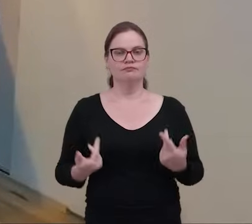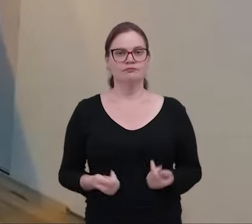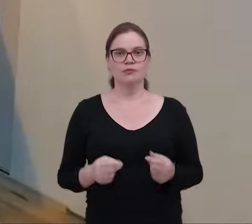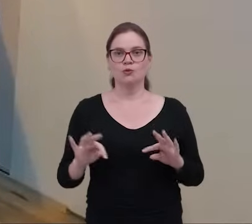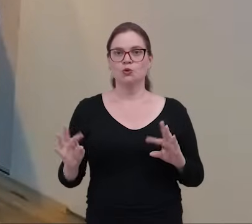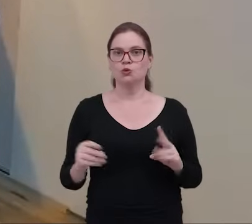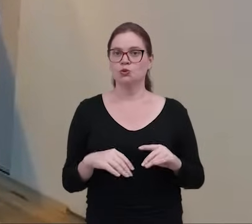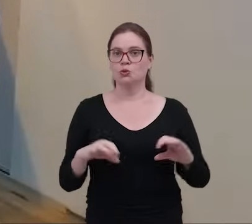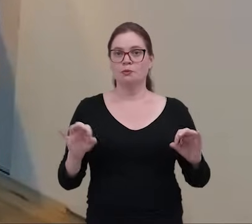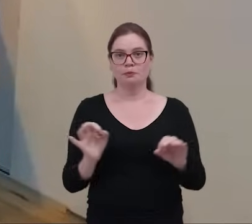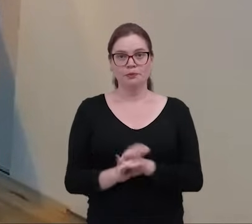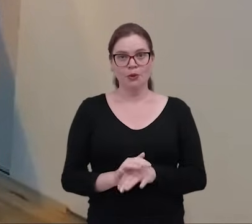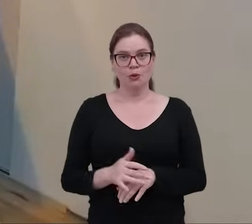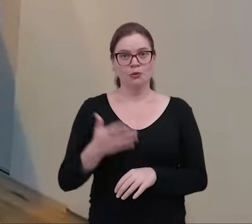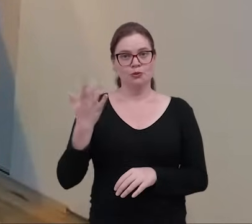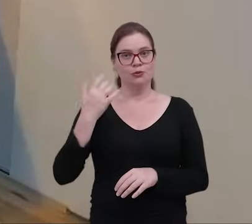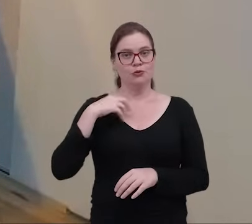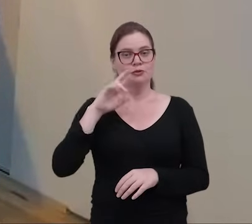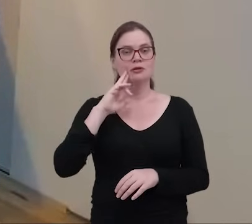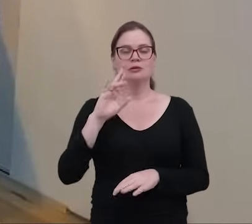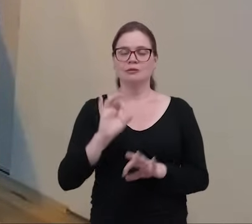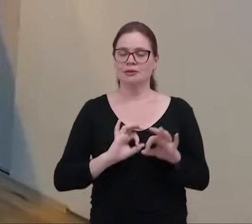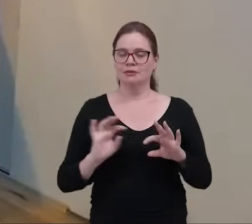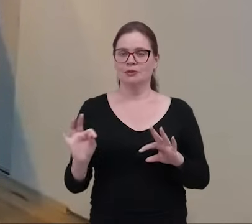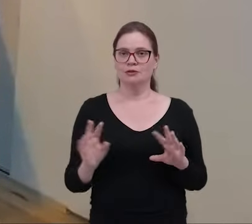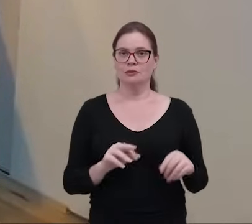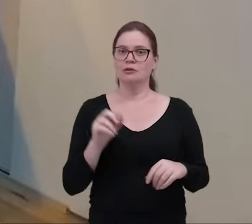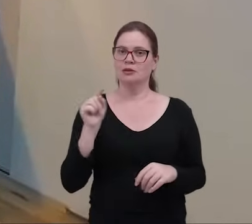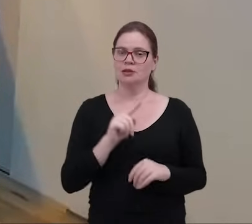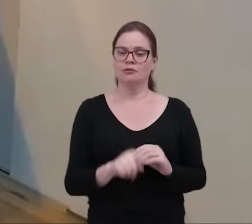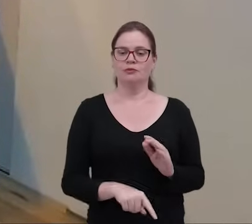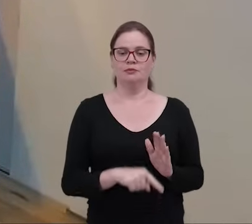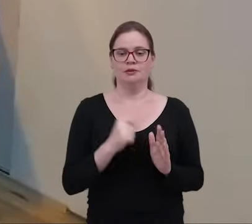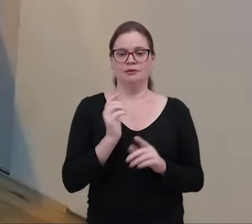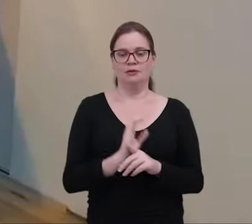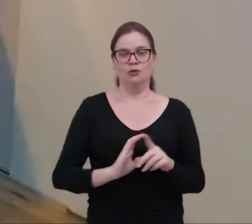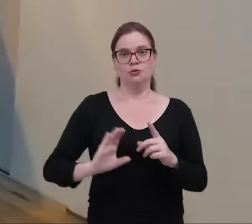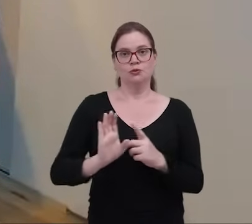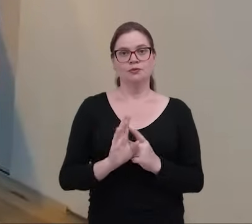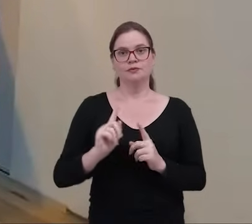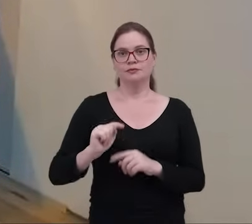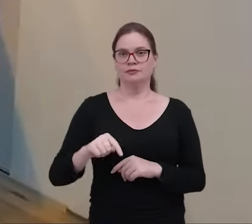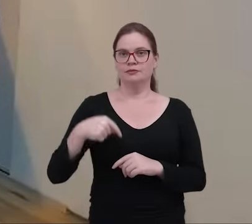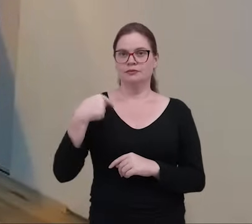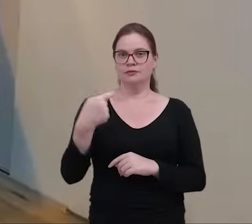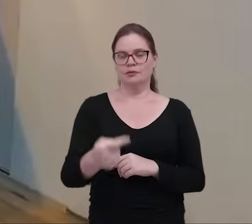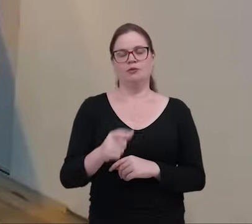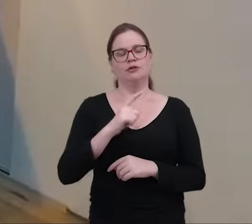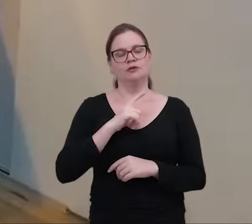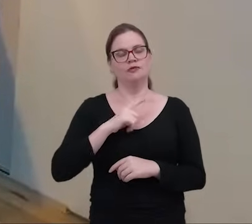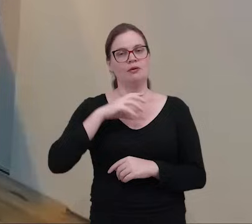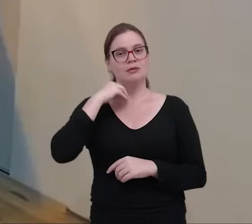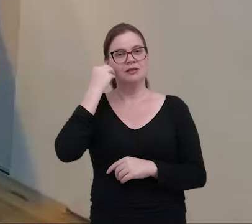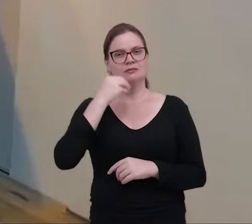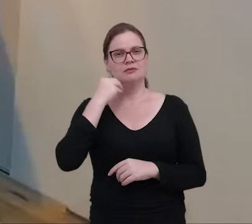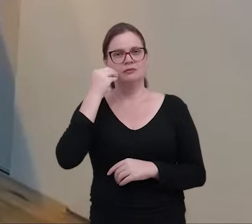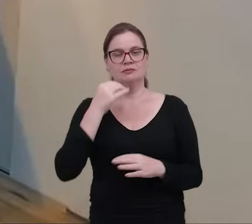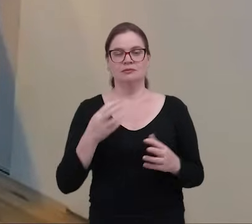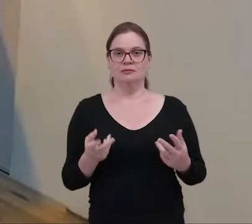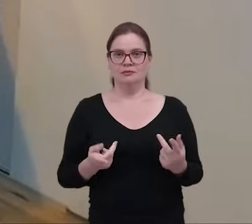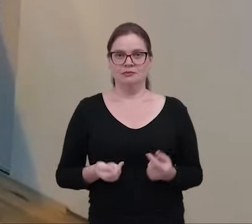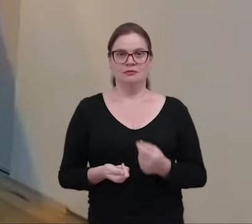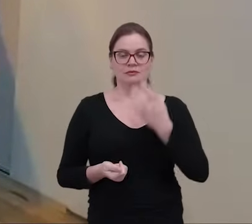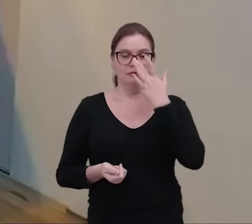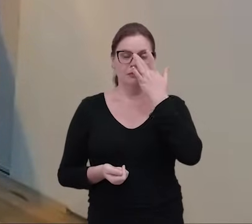maravilhosa, realmente tudo preparado pelo Senhor. E ali então foi o primeiro culto. E daí para frente tivemos grandes